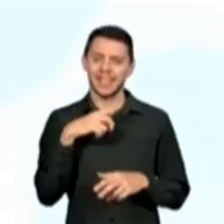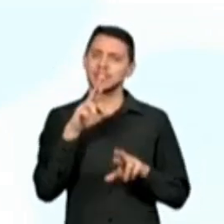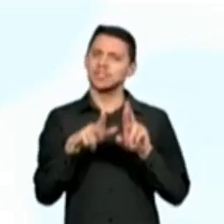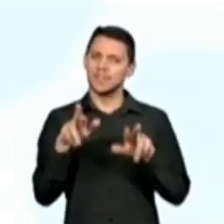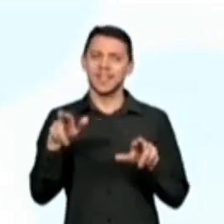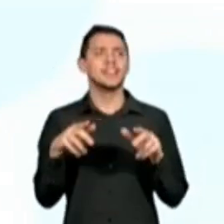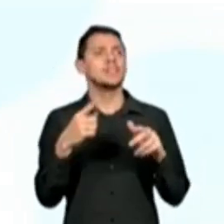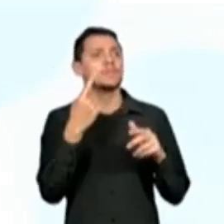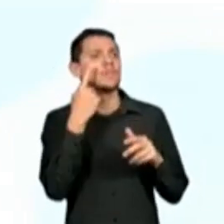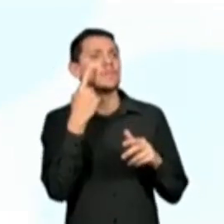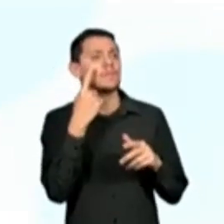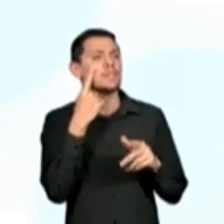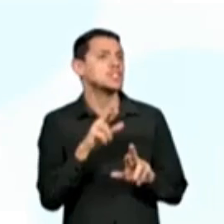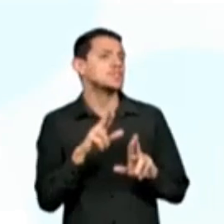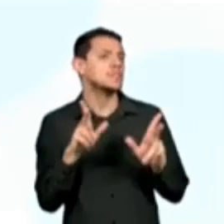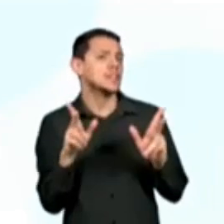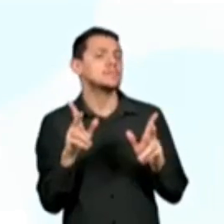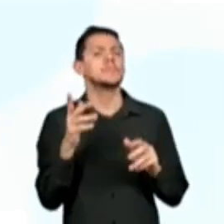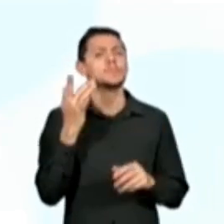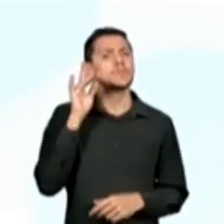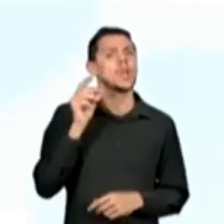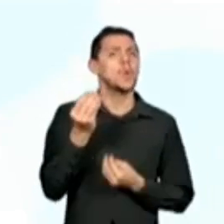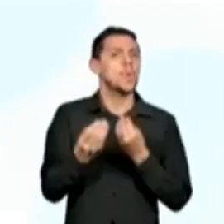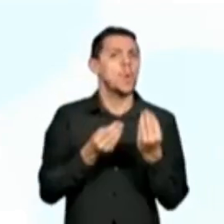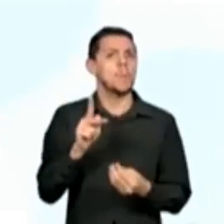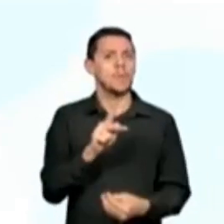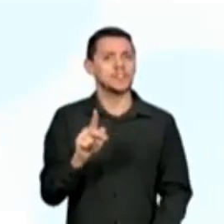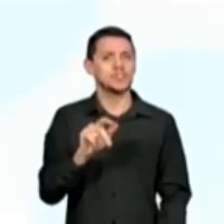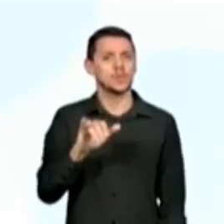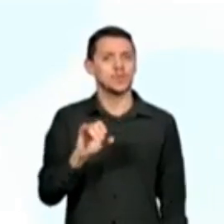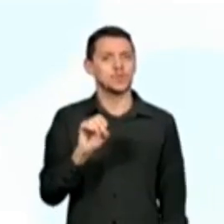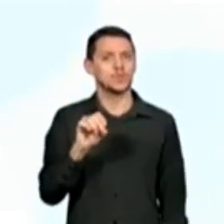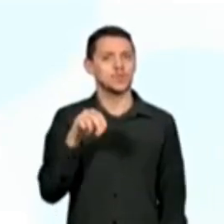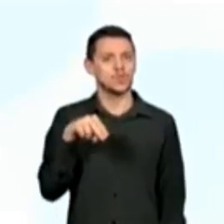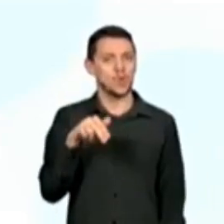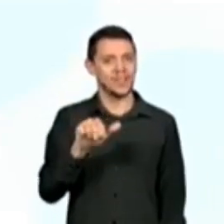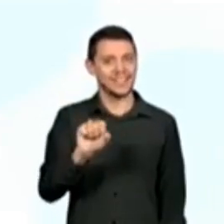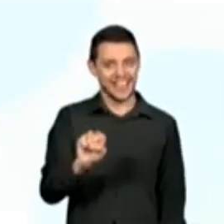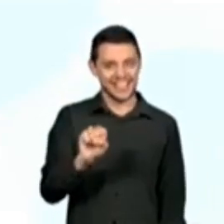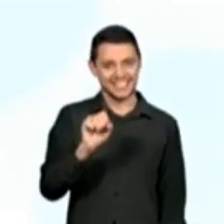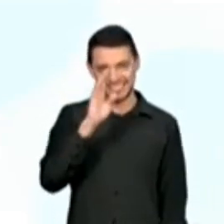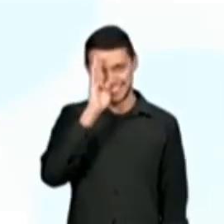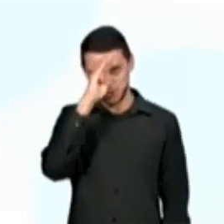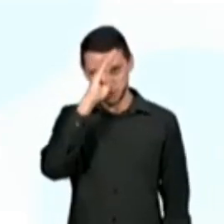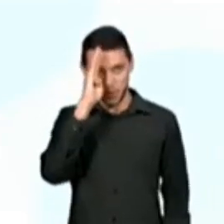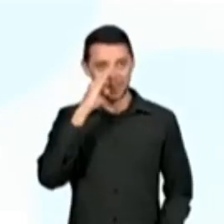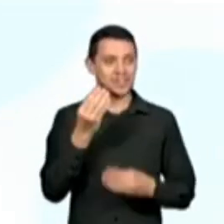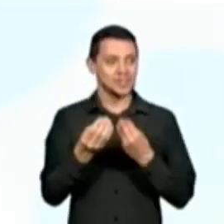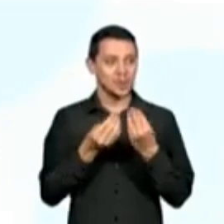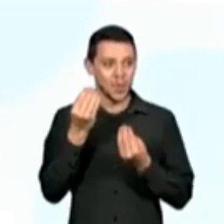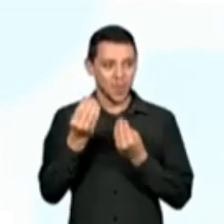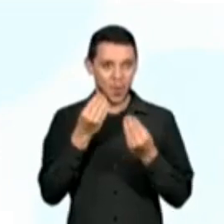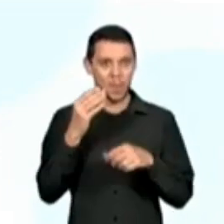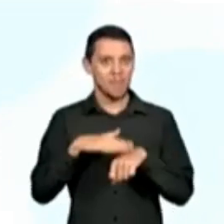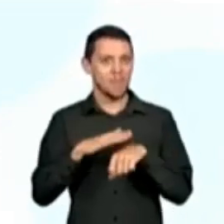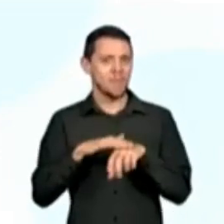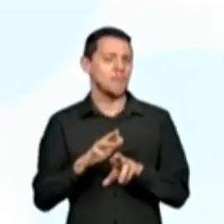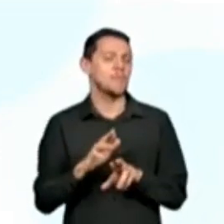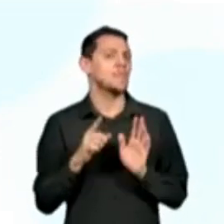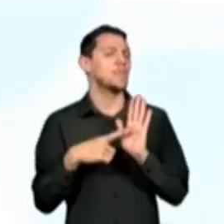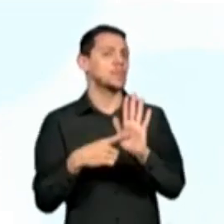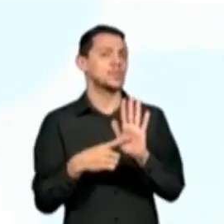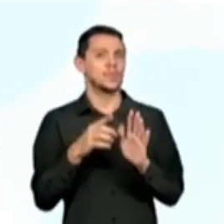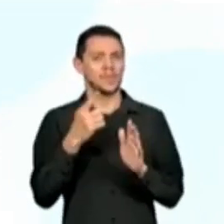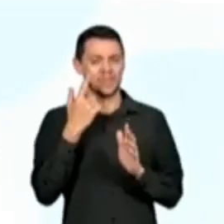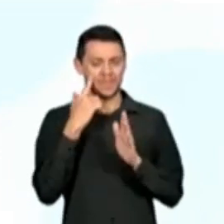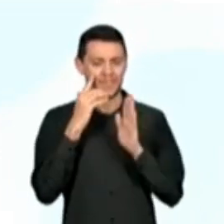vamos dar uma olhadinha. Não sei como o professor Jonas fez essas ligações, então eu vou no susto, tá? Tá. Será Vamos que ver é como pela ele ordem fez. das imagens? Então, se for pela ordem, a